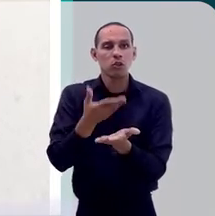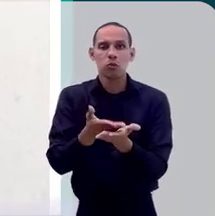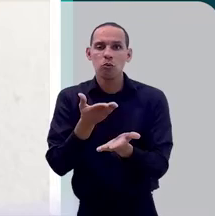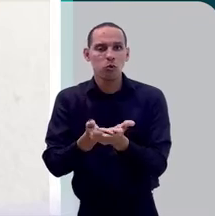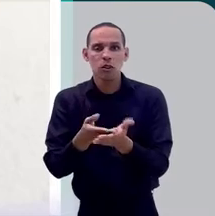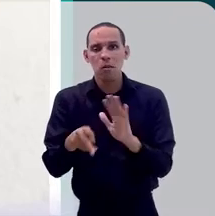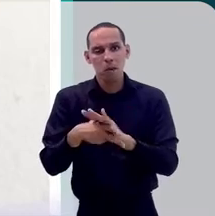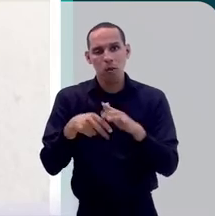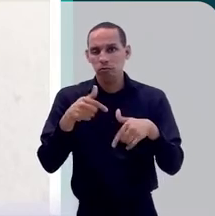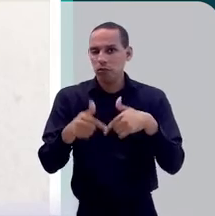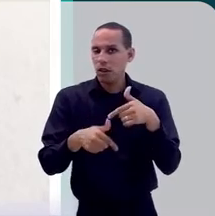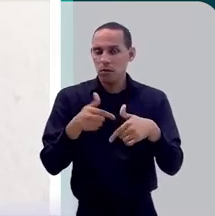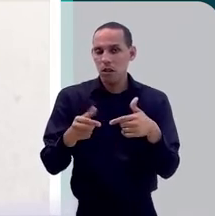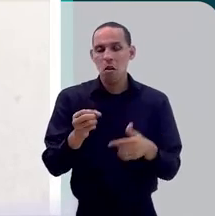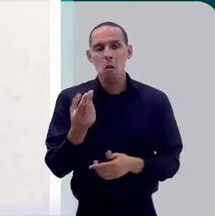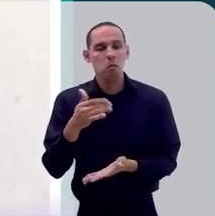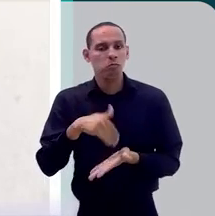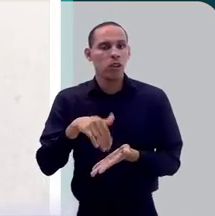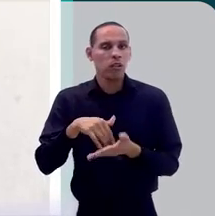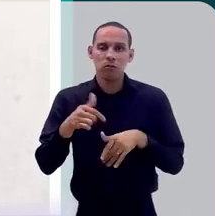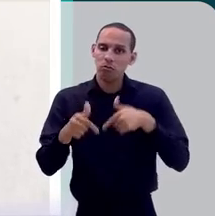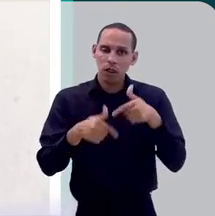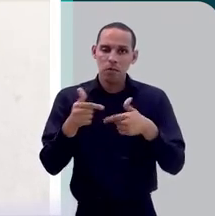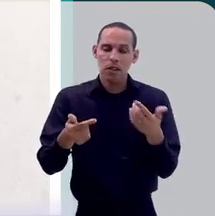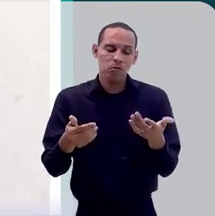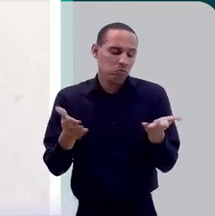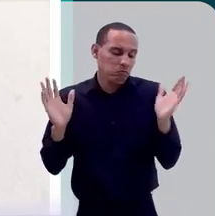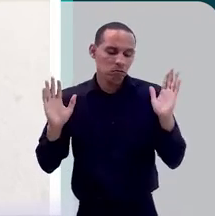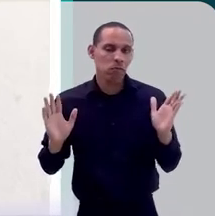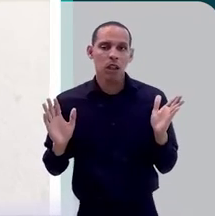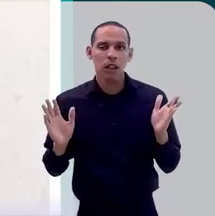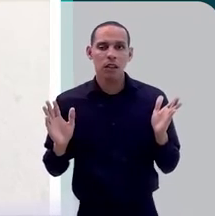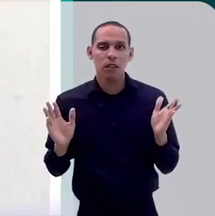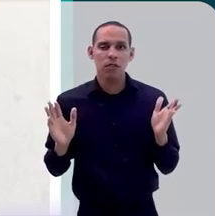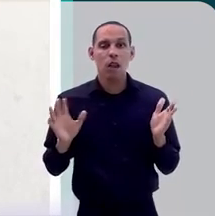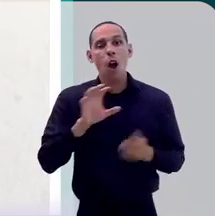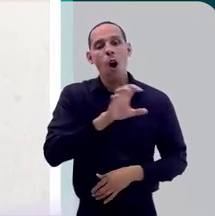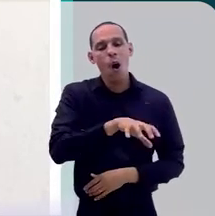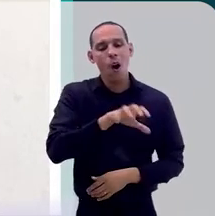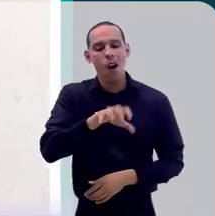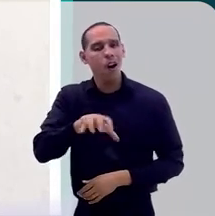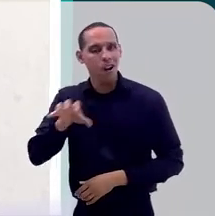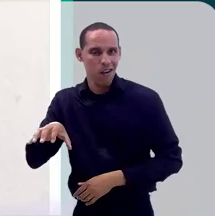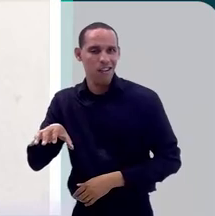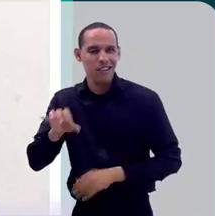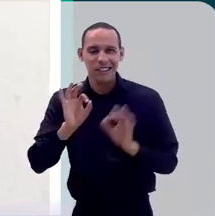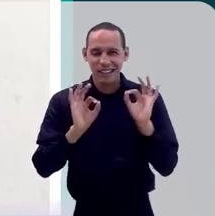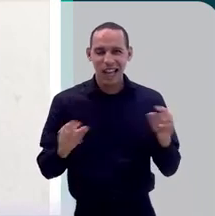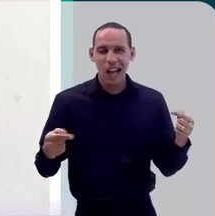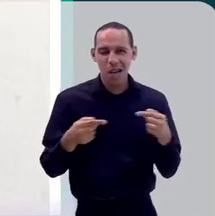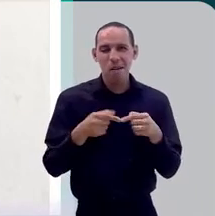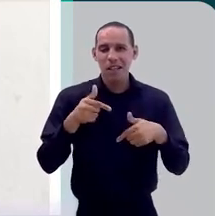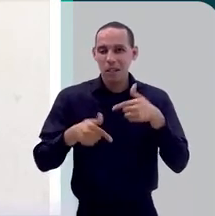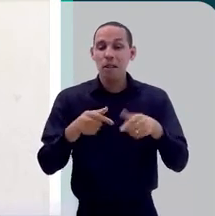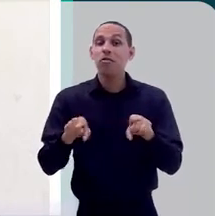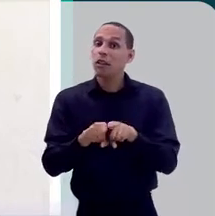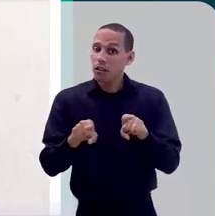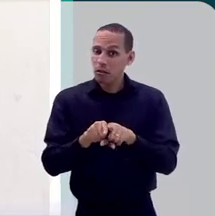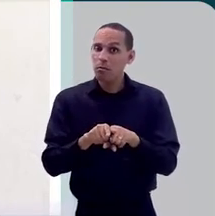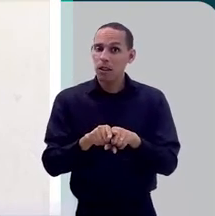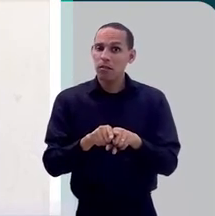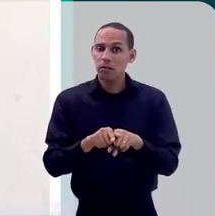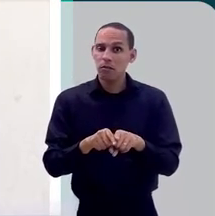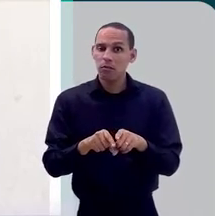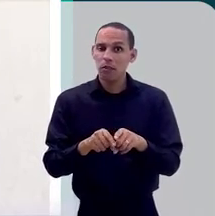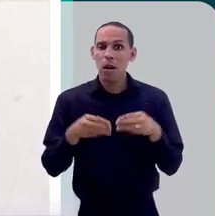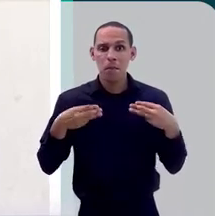de Estudos do Trabalho, ou Secretaria do Trabalho, enfim, órgãos específicos do trabalho, até o